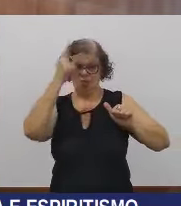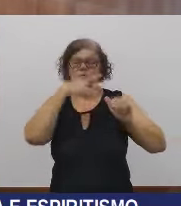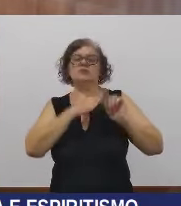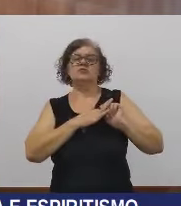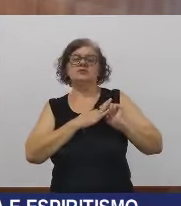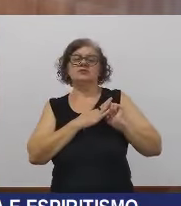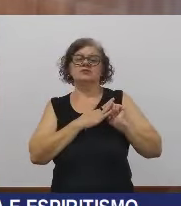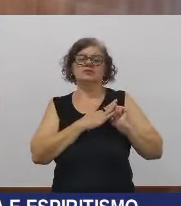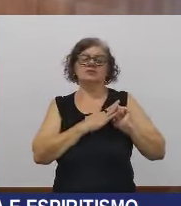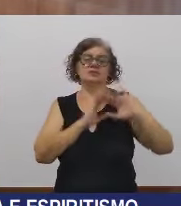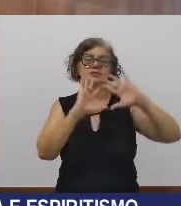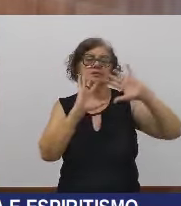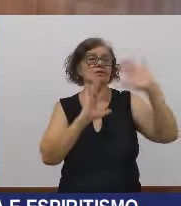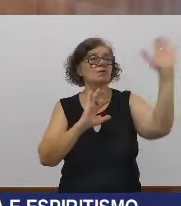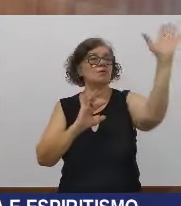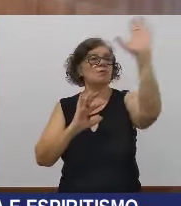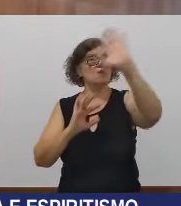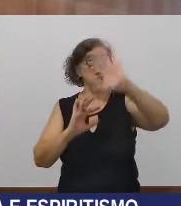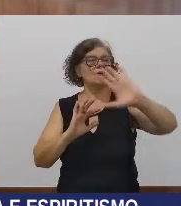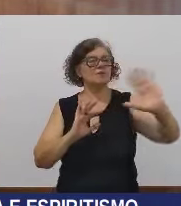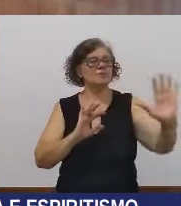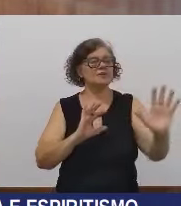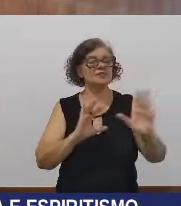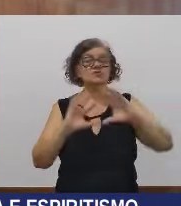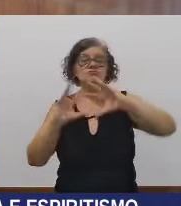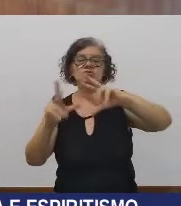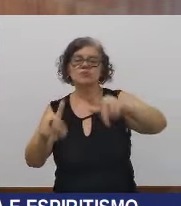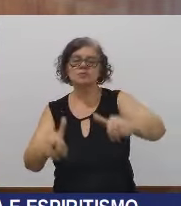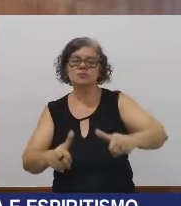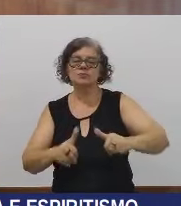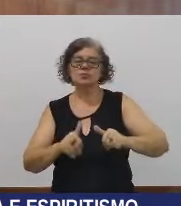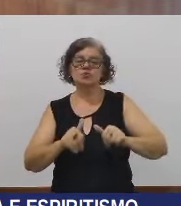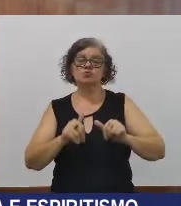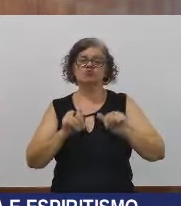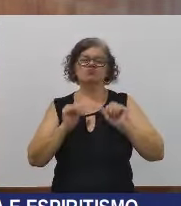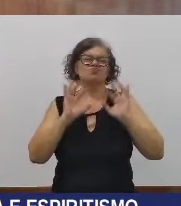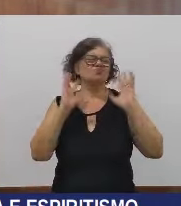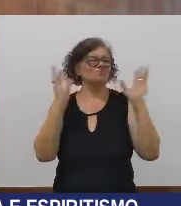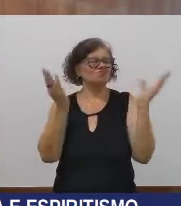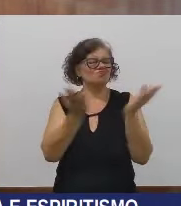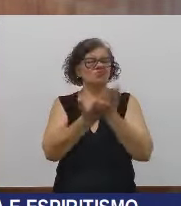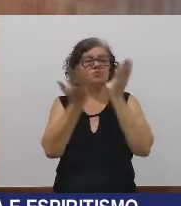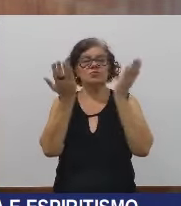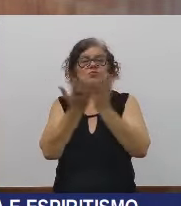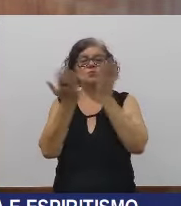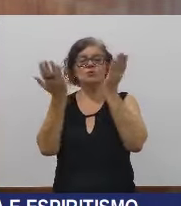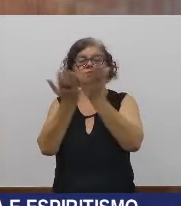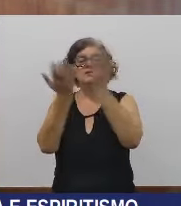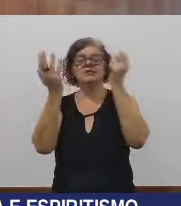incompletos. Mapas de mundo empobrecidos, como trata a programação neurolinguística,